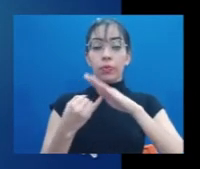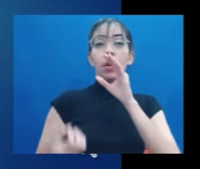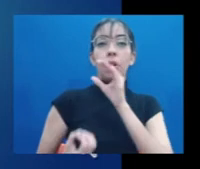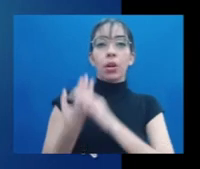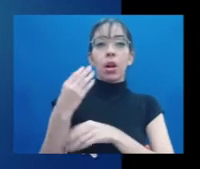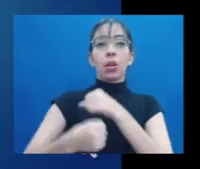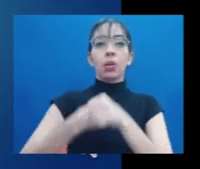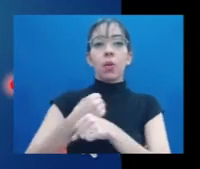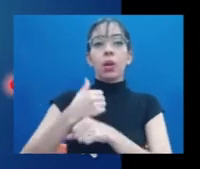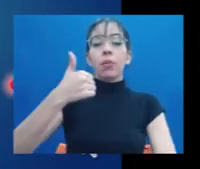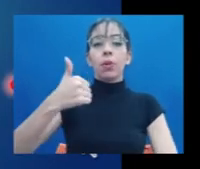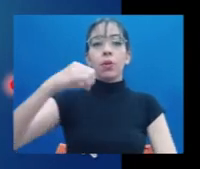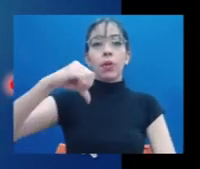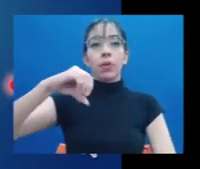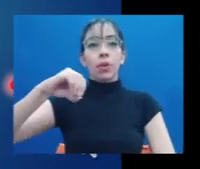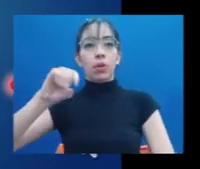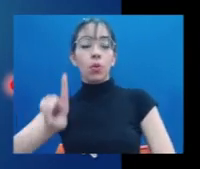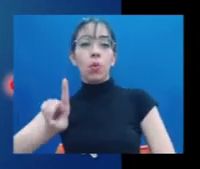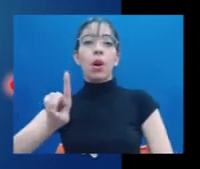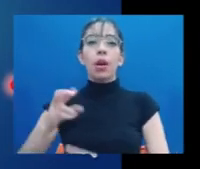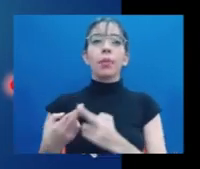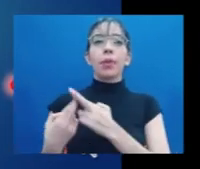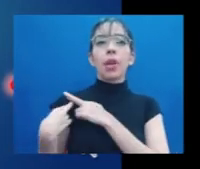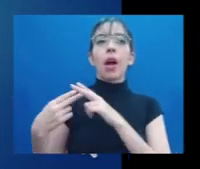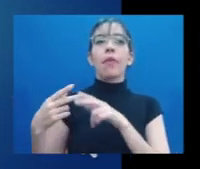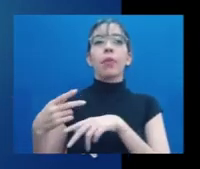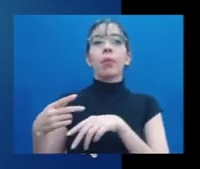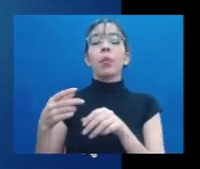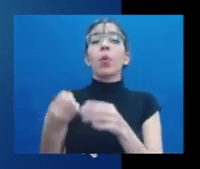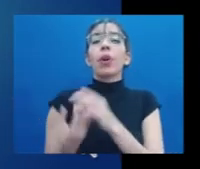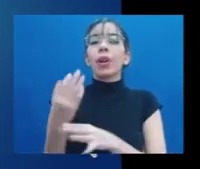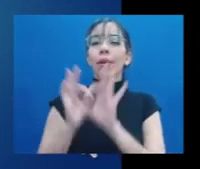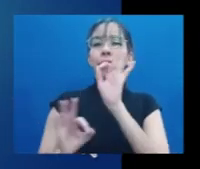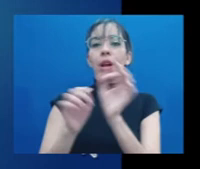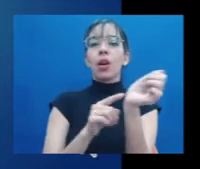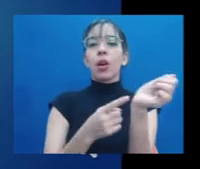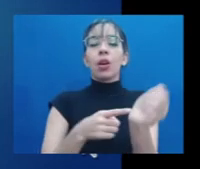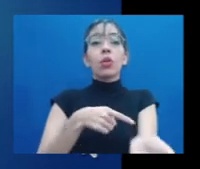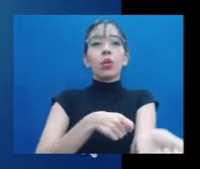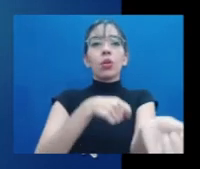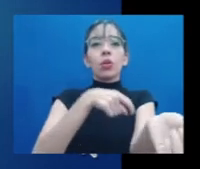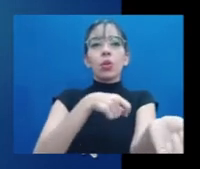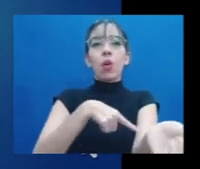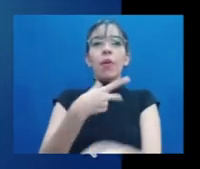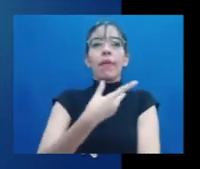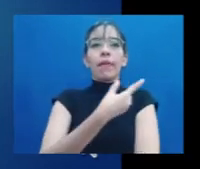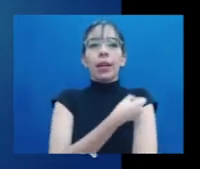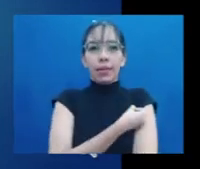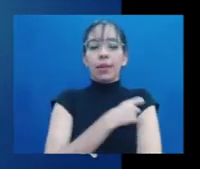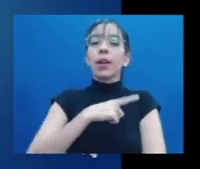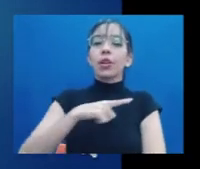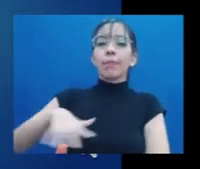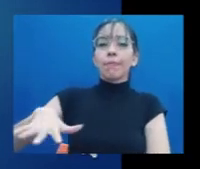Bem, o Instituto Butantan, ele foi fundado em 1901, né, e responsável pela produção de soros e vacinas, e também conta com